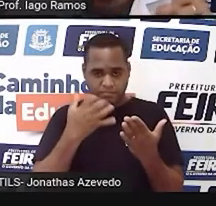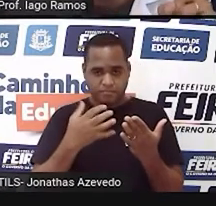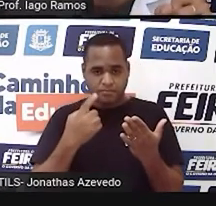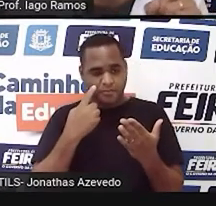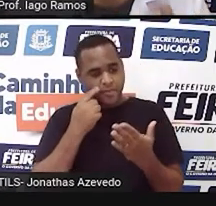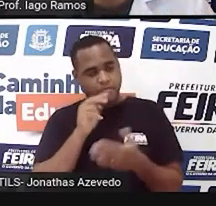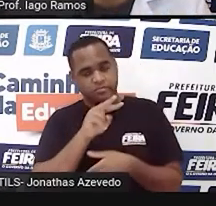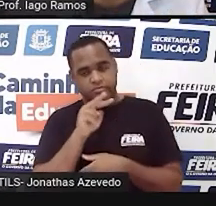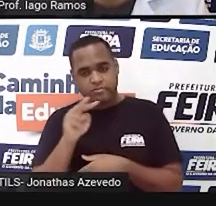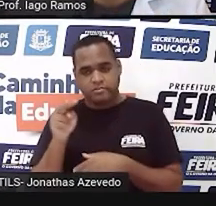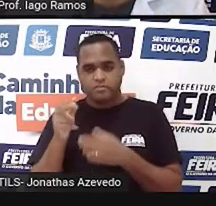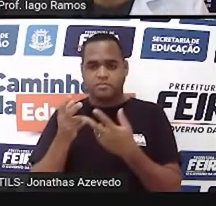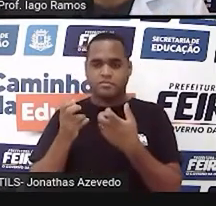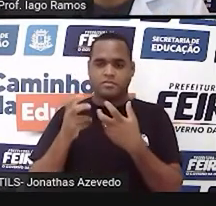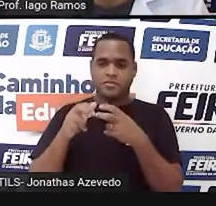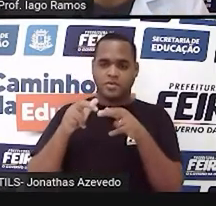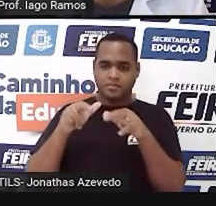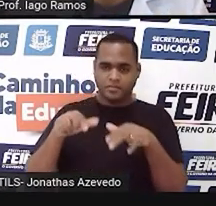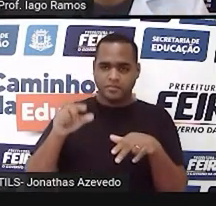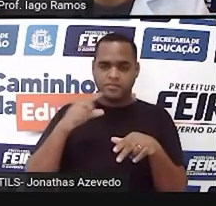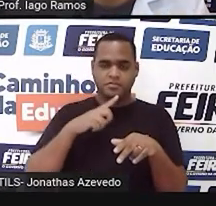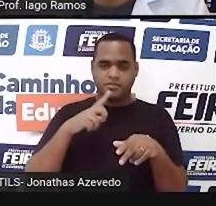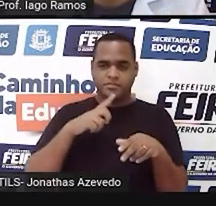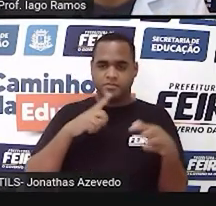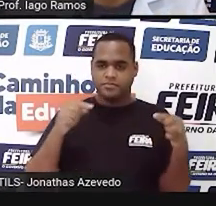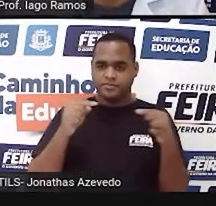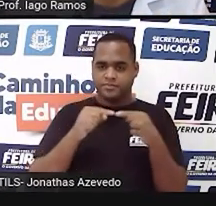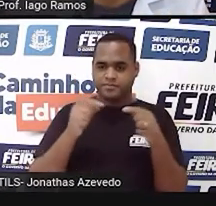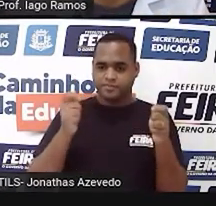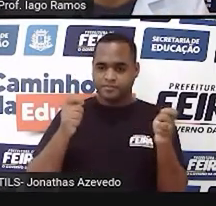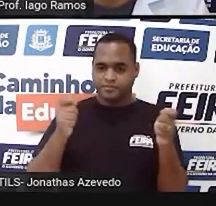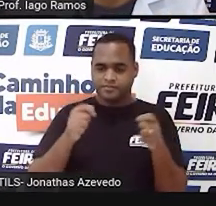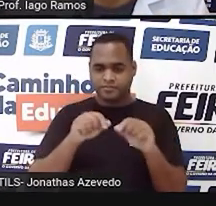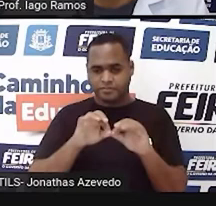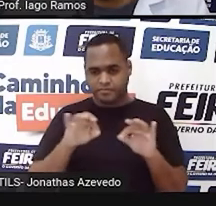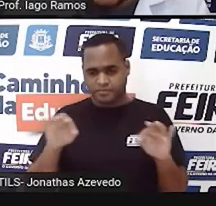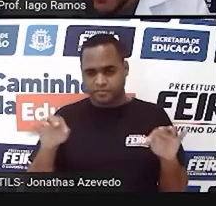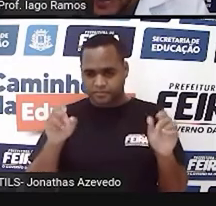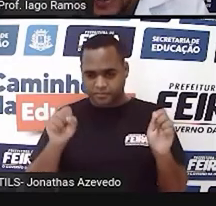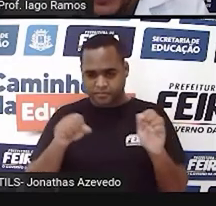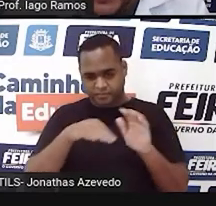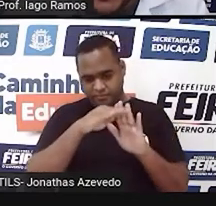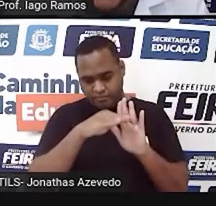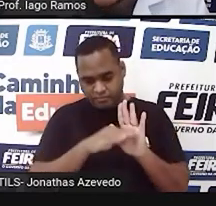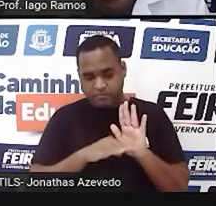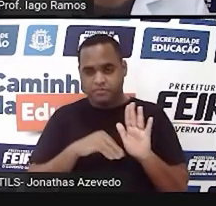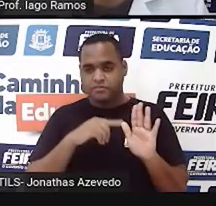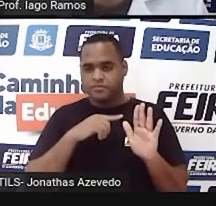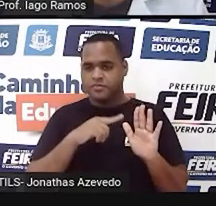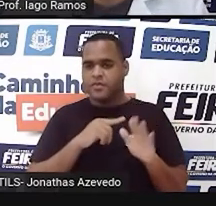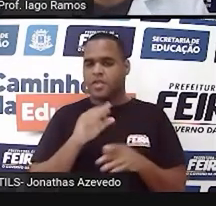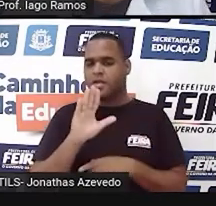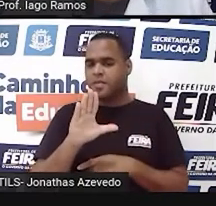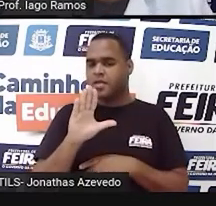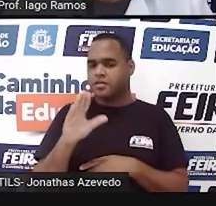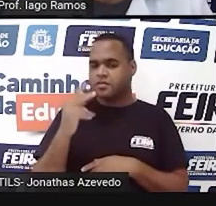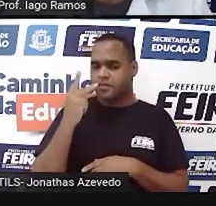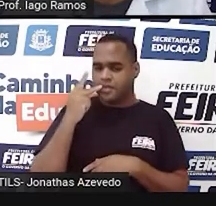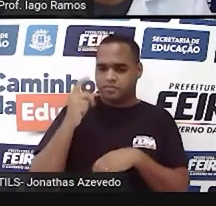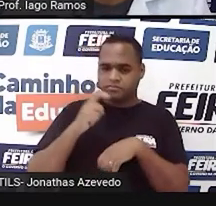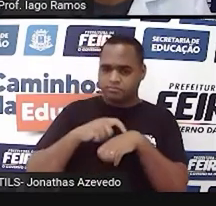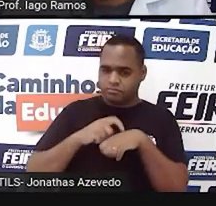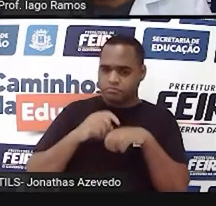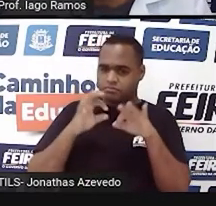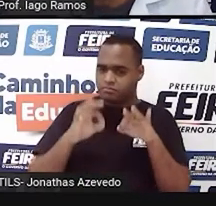volta e vai perceber coisas que podem ser medidos e vai fazer essa lista. Mas você vai ter um tempinho para